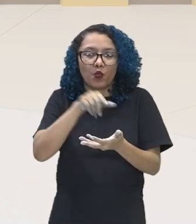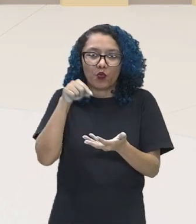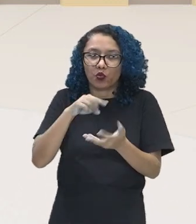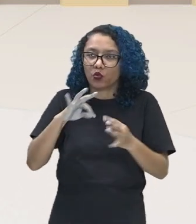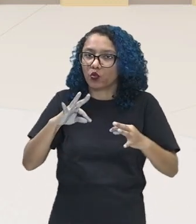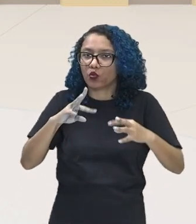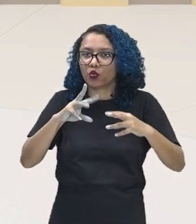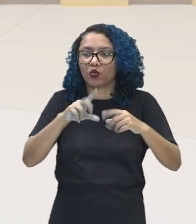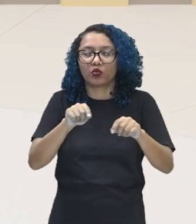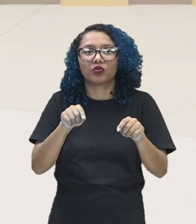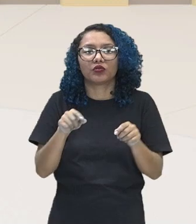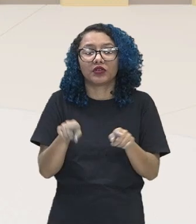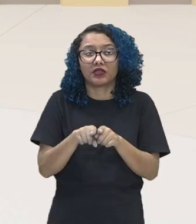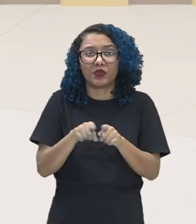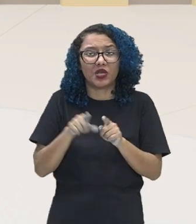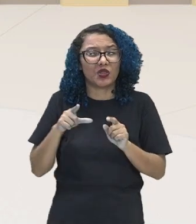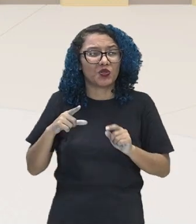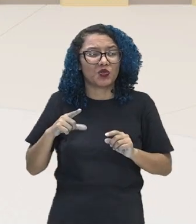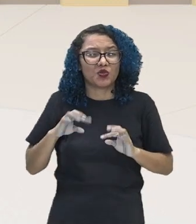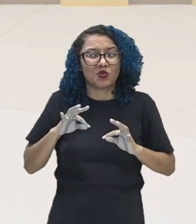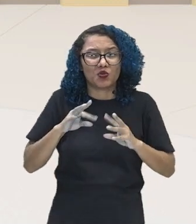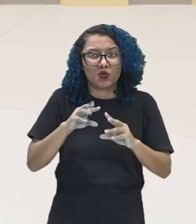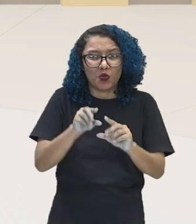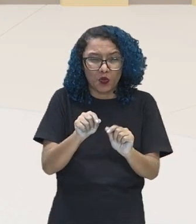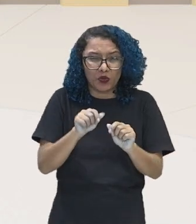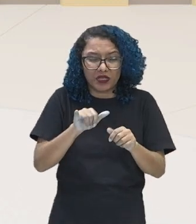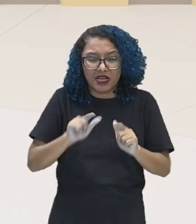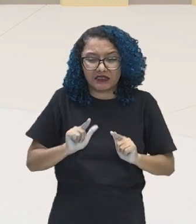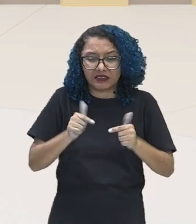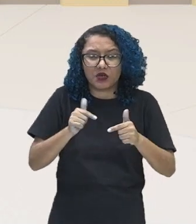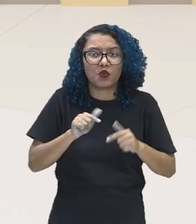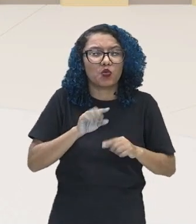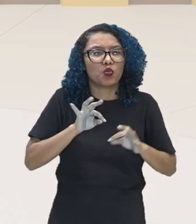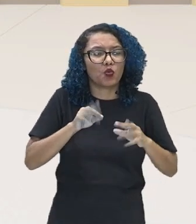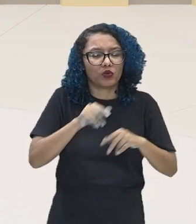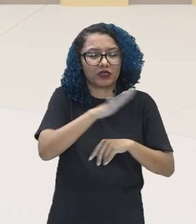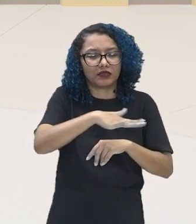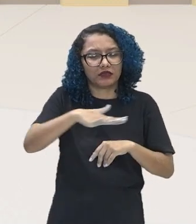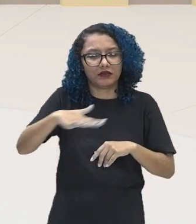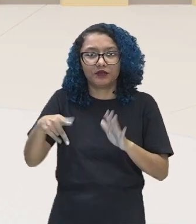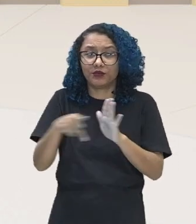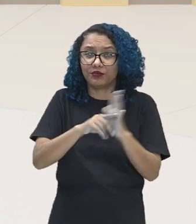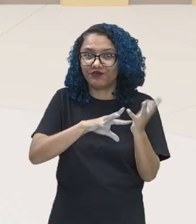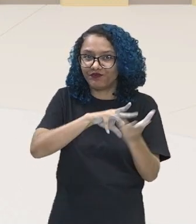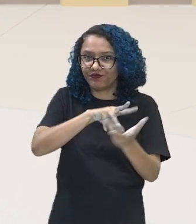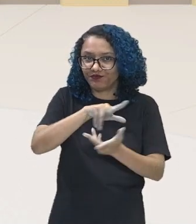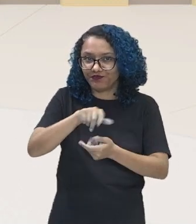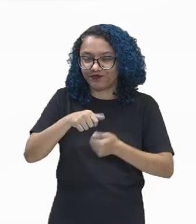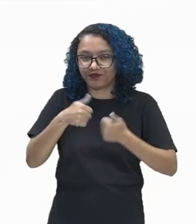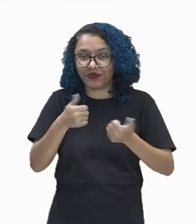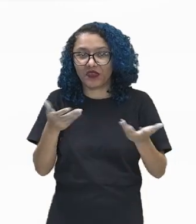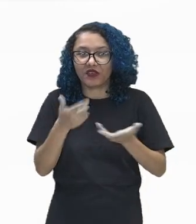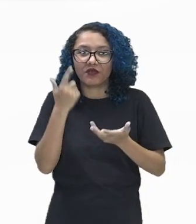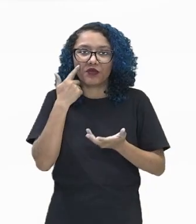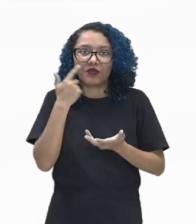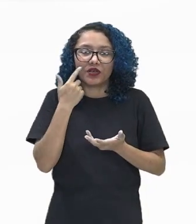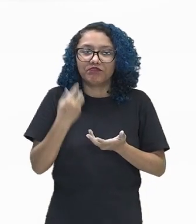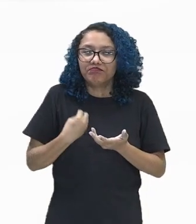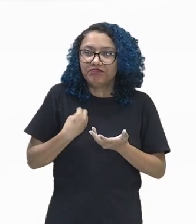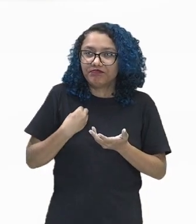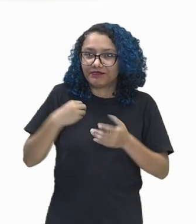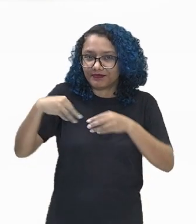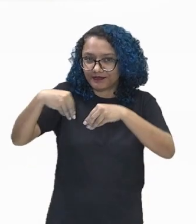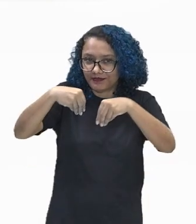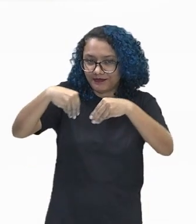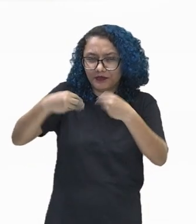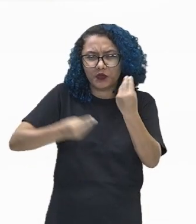em todas as frentes para a gente poder estar cuidando do nosso planeta. Então vamos ver um pouquinho sobre a vida terrestre.